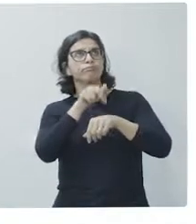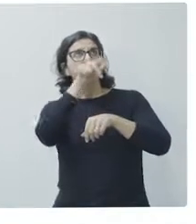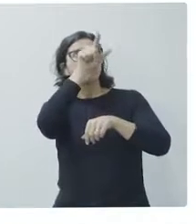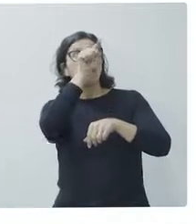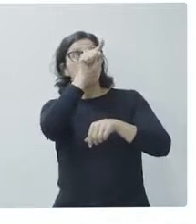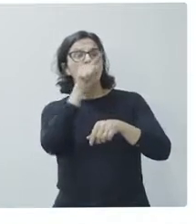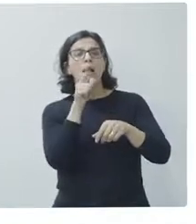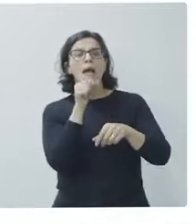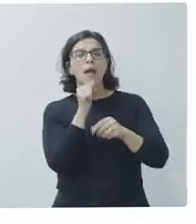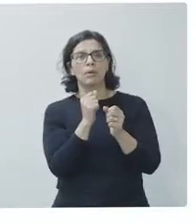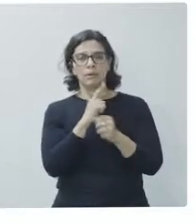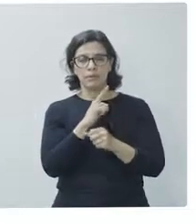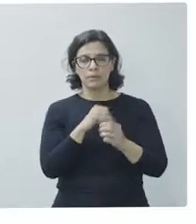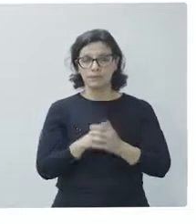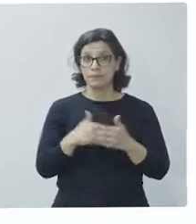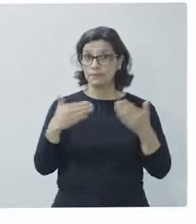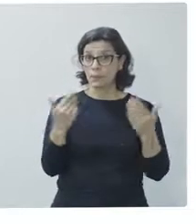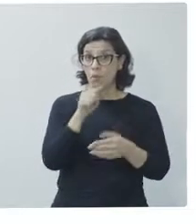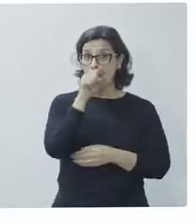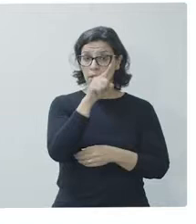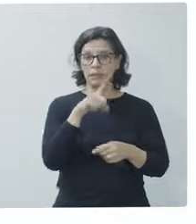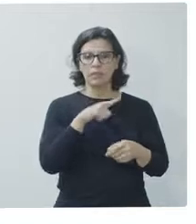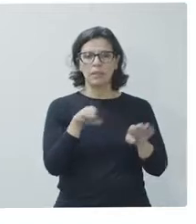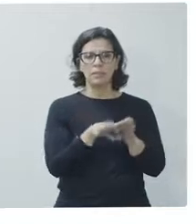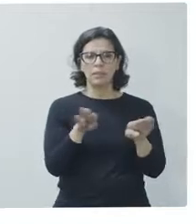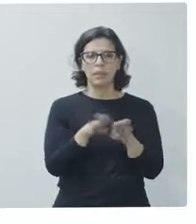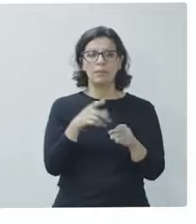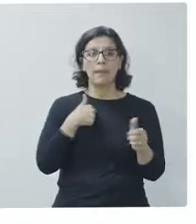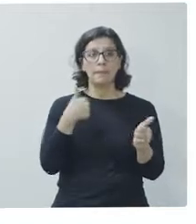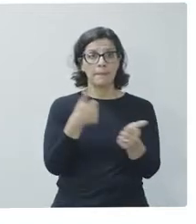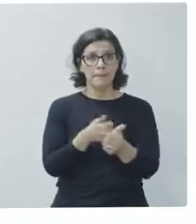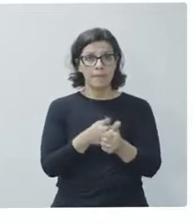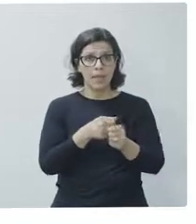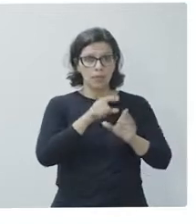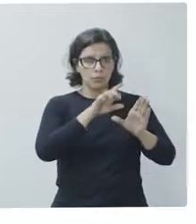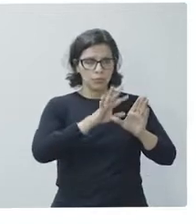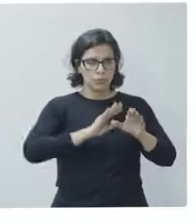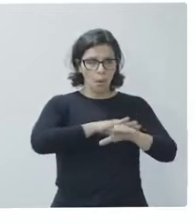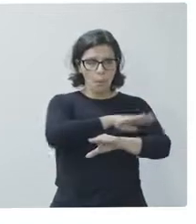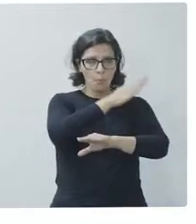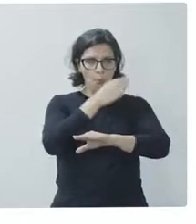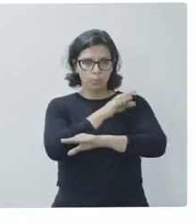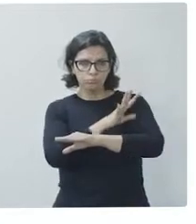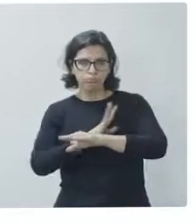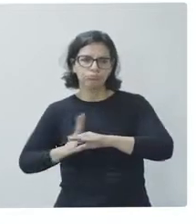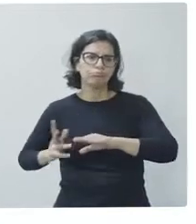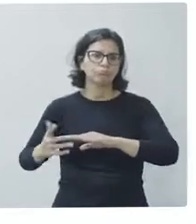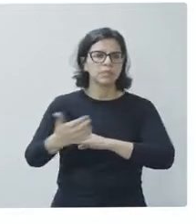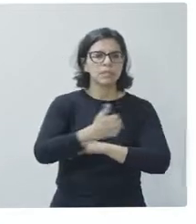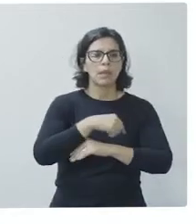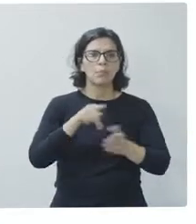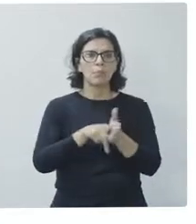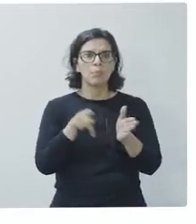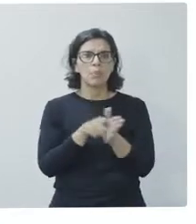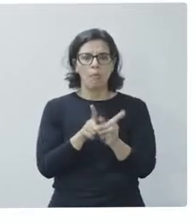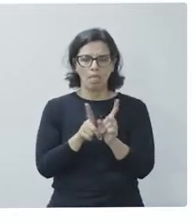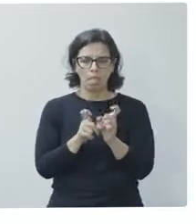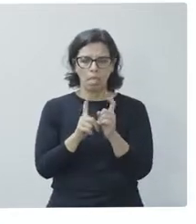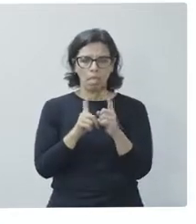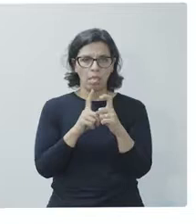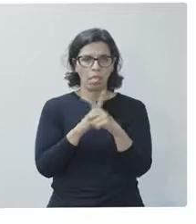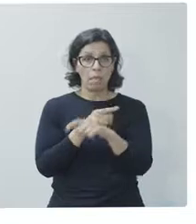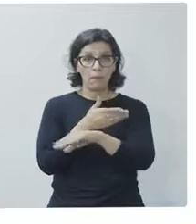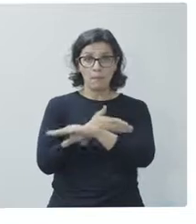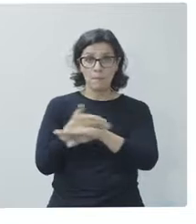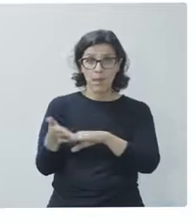a fonte. Ali, enrolado na base do morro, havia um monstruoso verme branco,